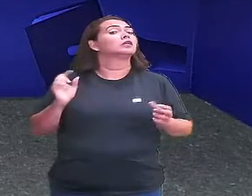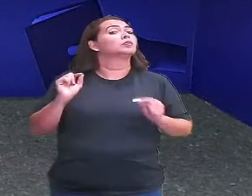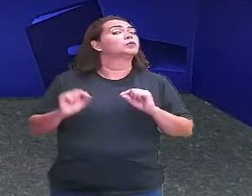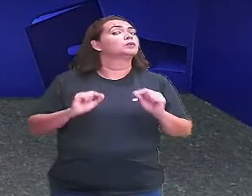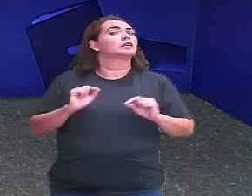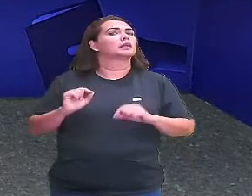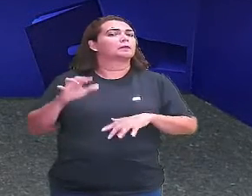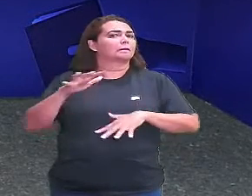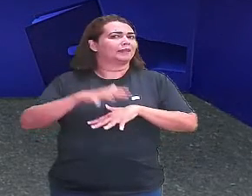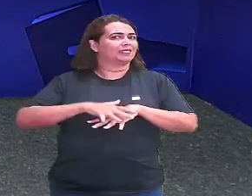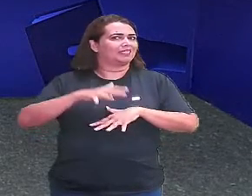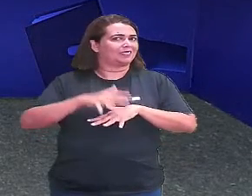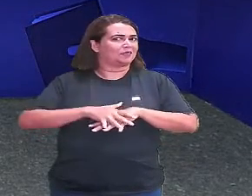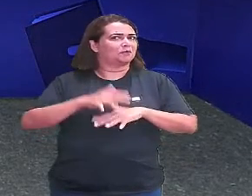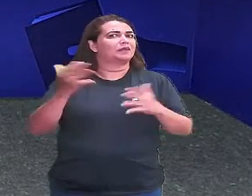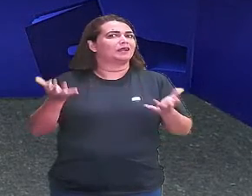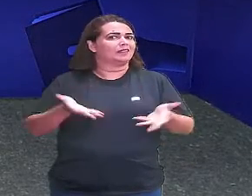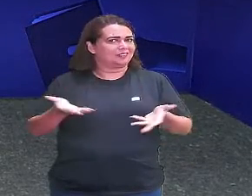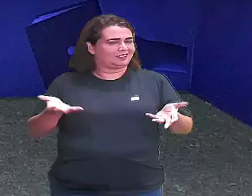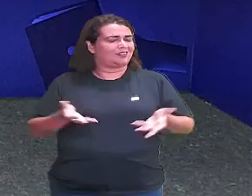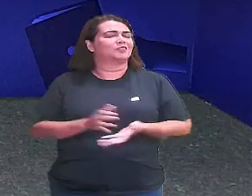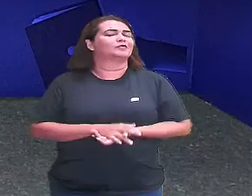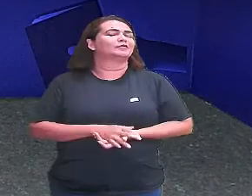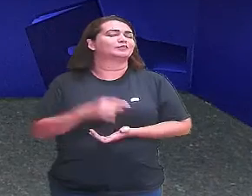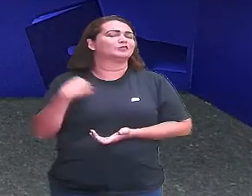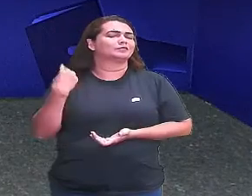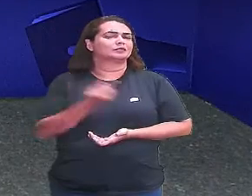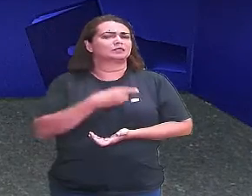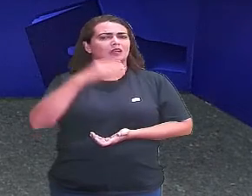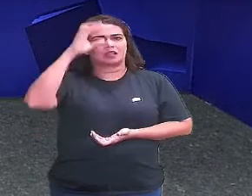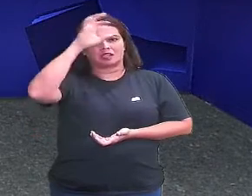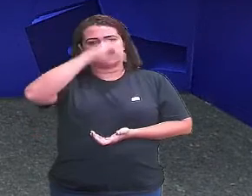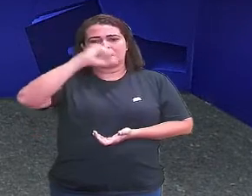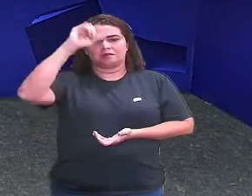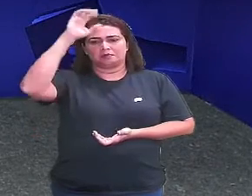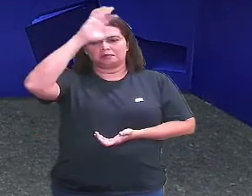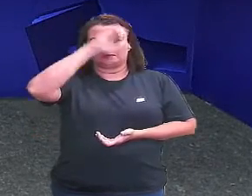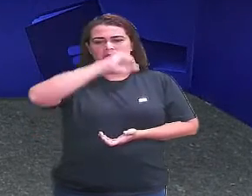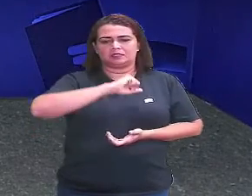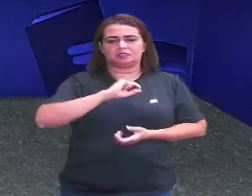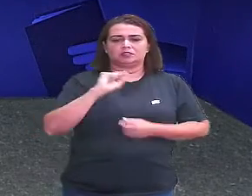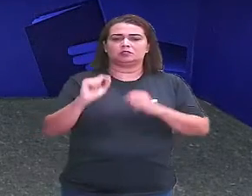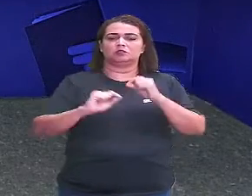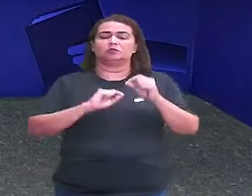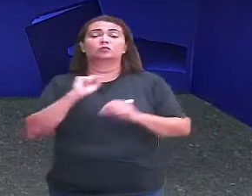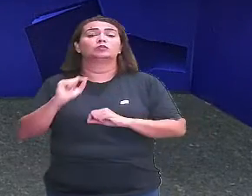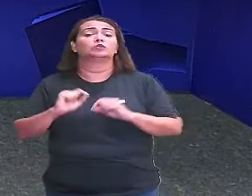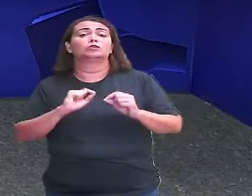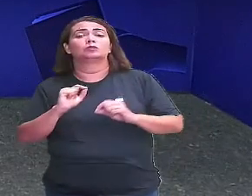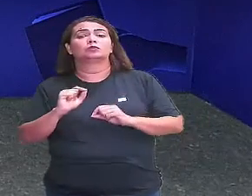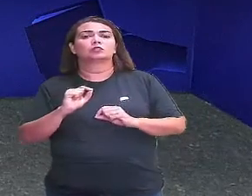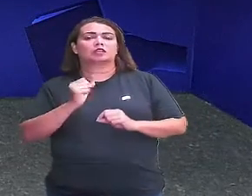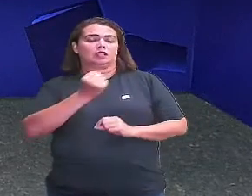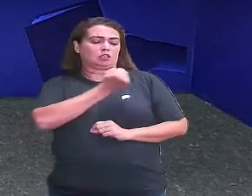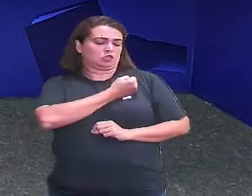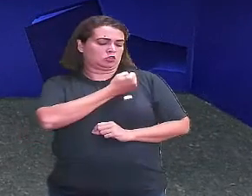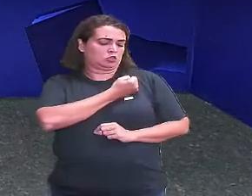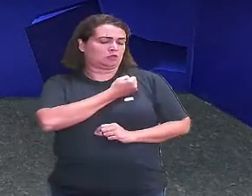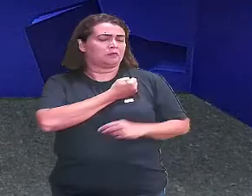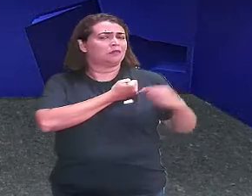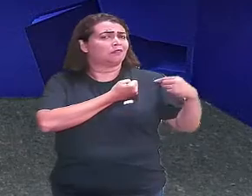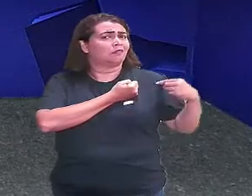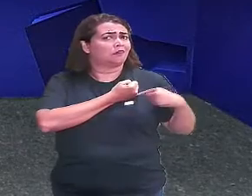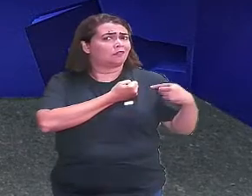sobre matemática. Hoje a gente vai aprender uma das milhares funções dos números, tá